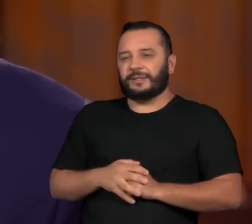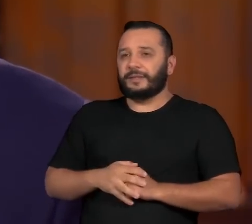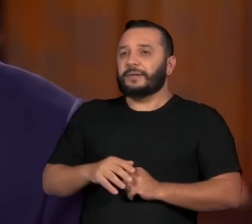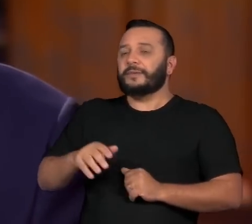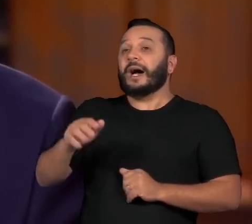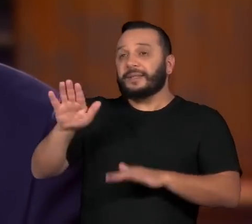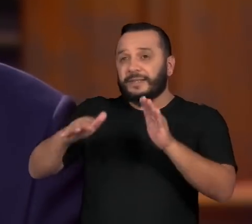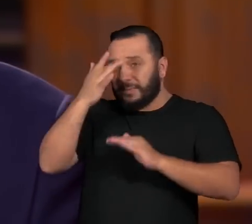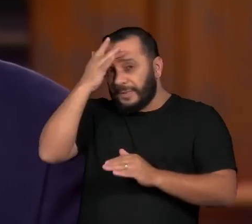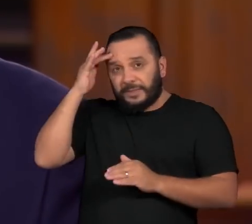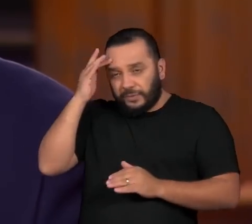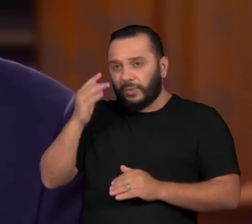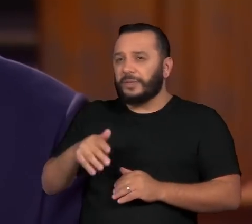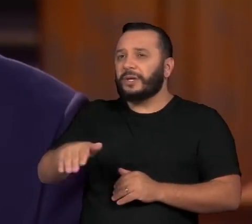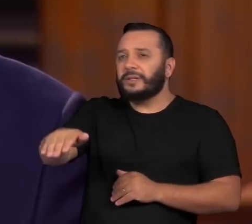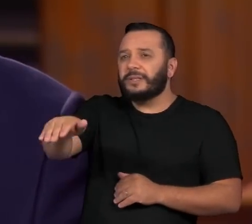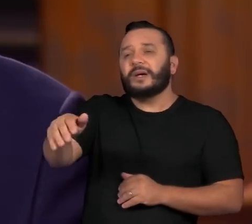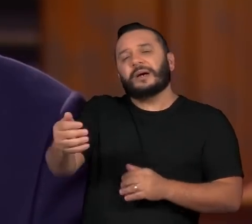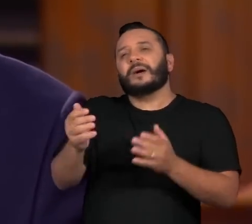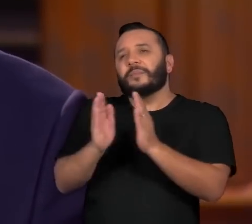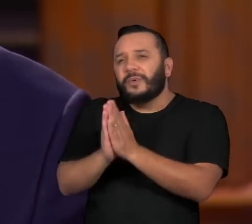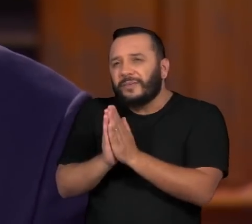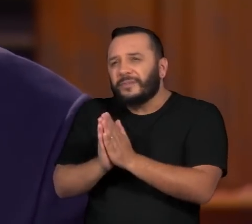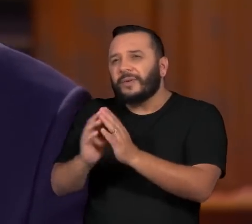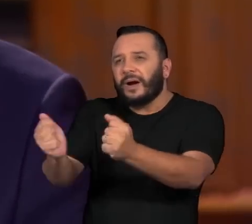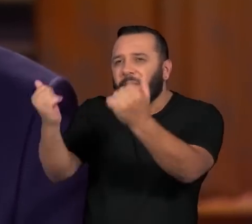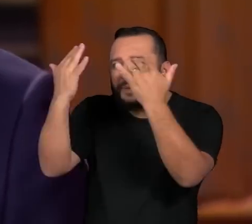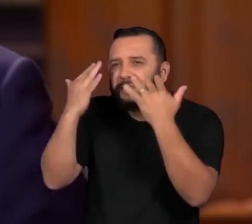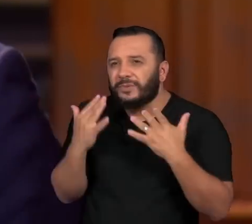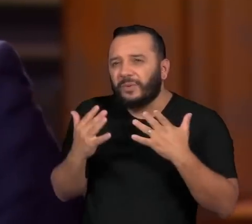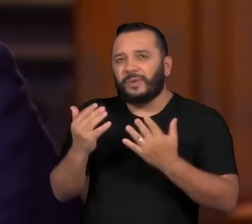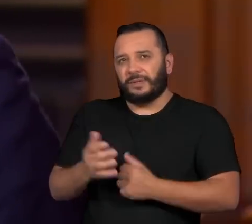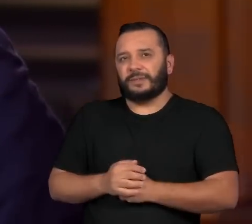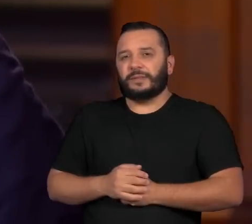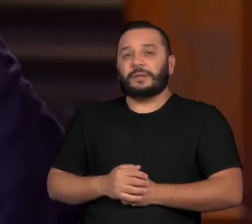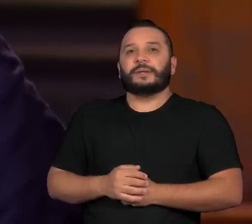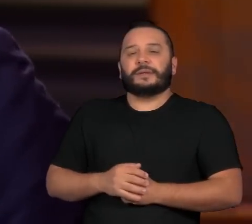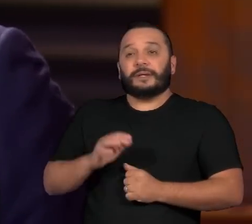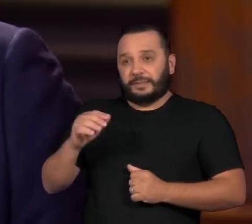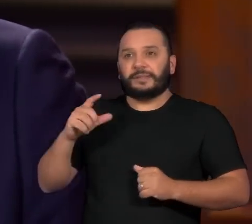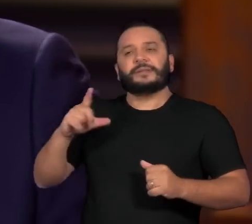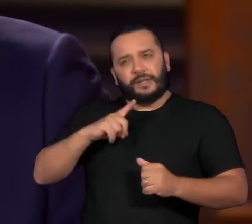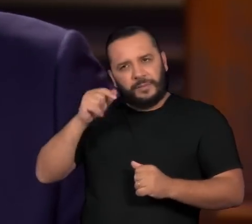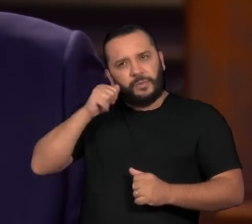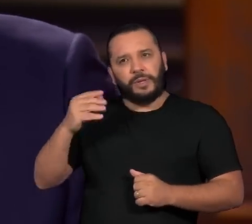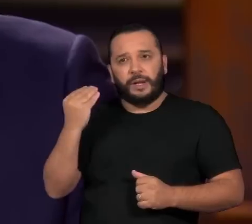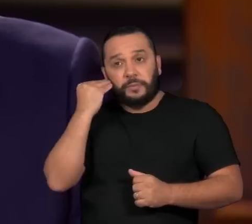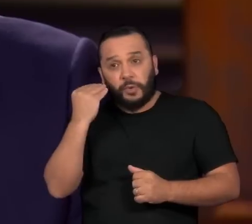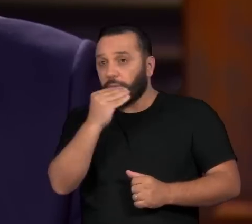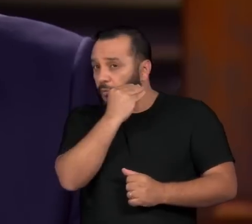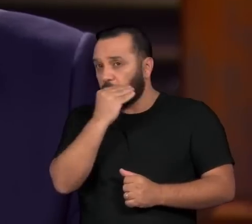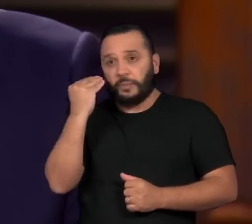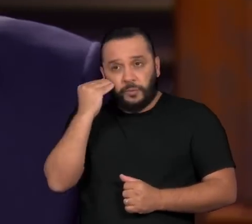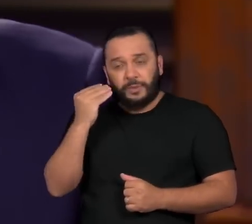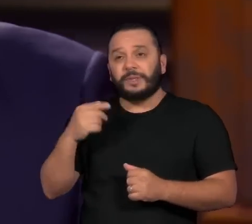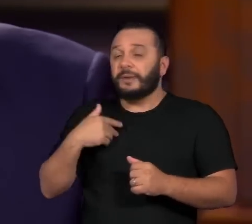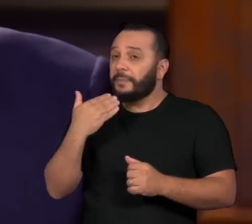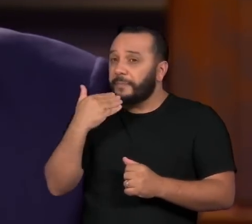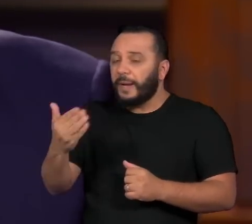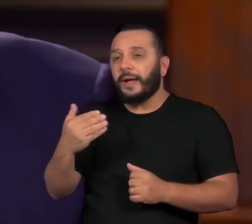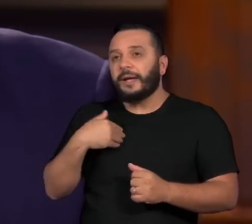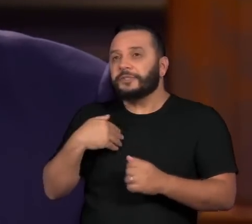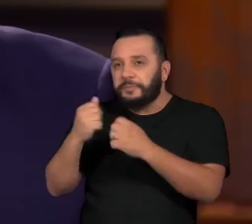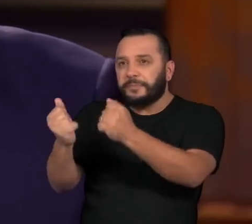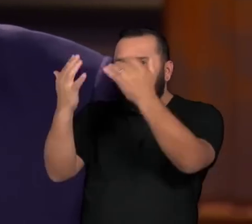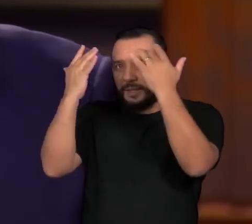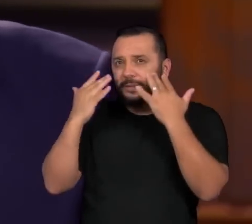bênção, padre, e quase todas as mulheres chegam, elas não chegam só dando 3 beijinhos, elas chegam, sua bênção. Até eu